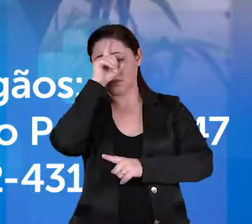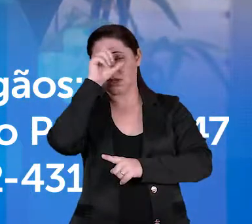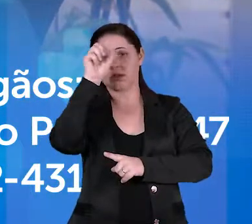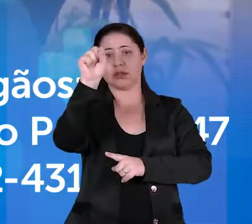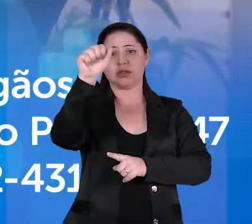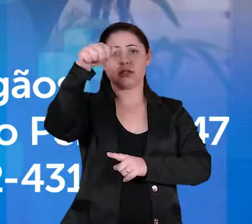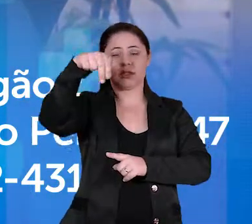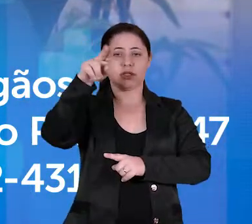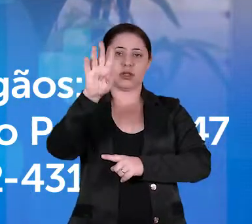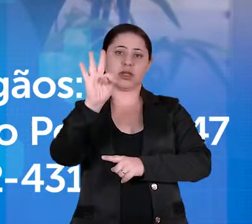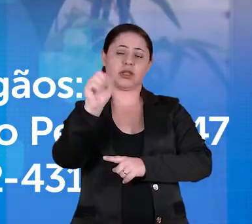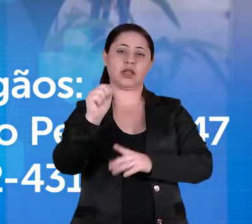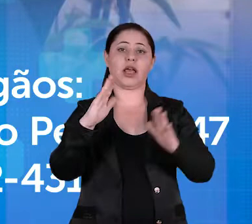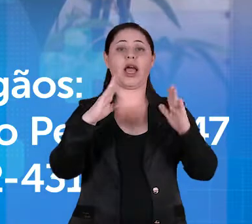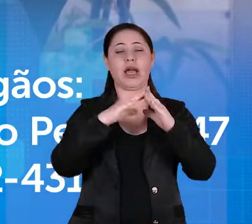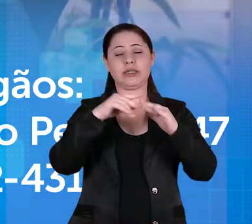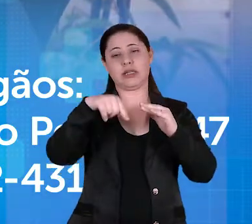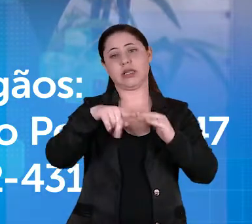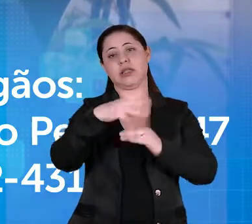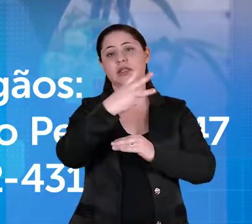vocês podem estar ligando lá no